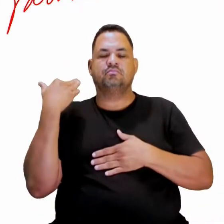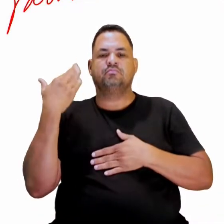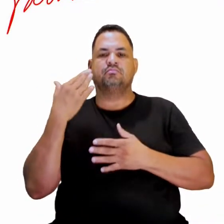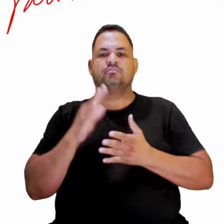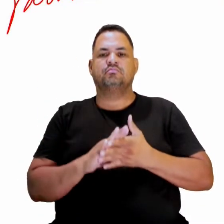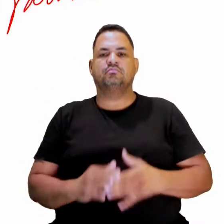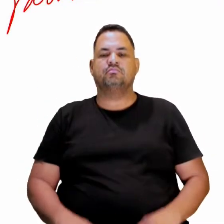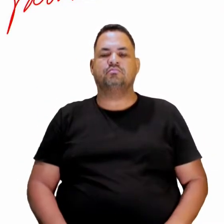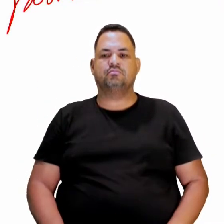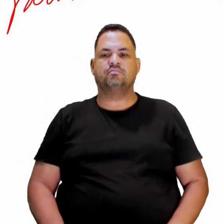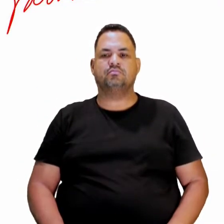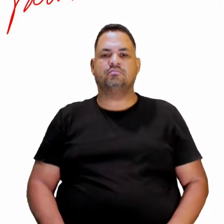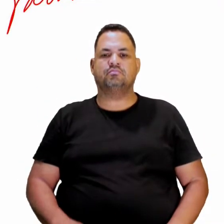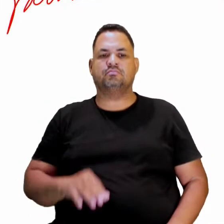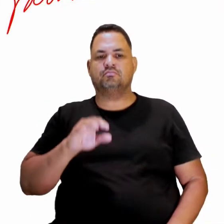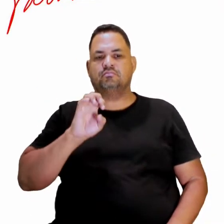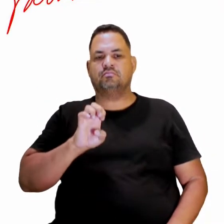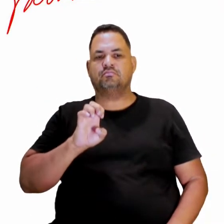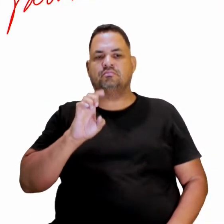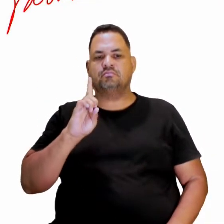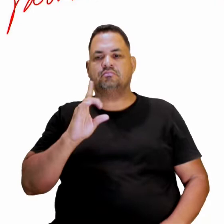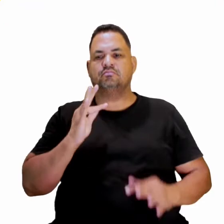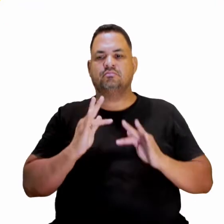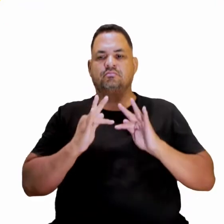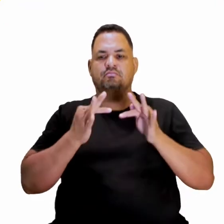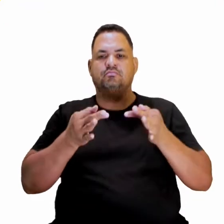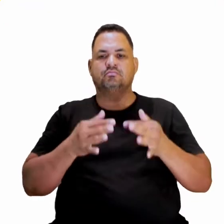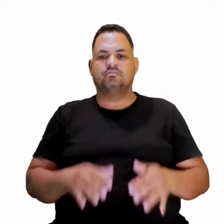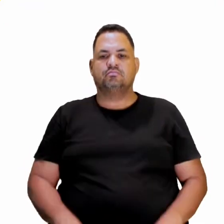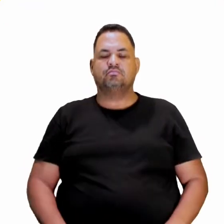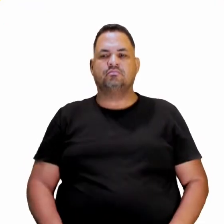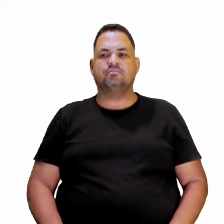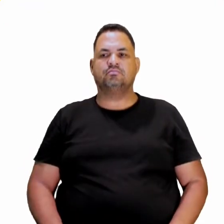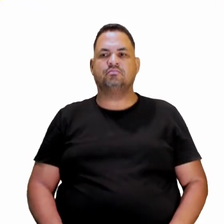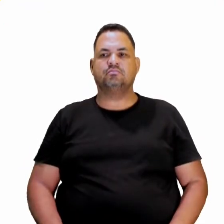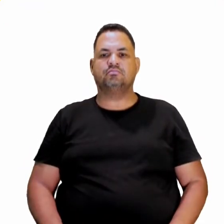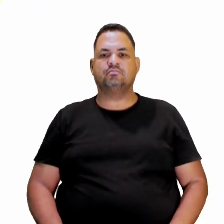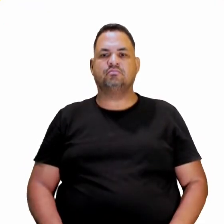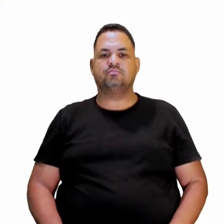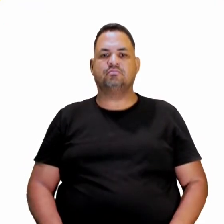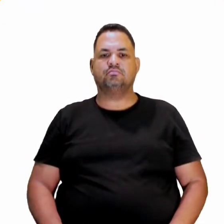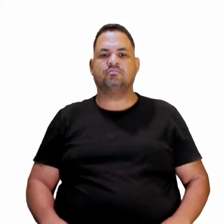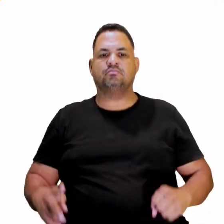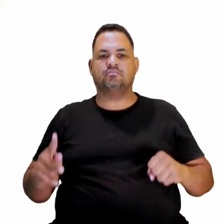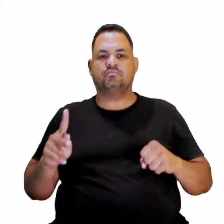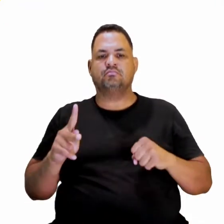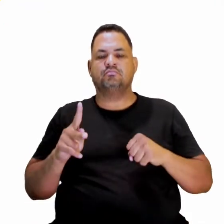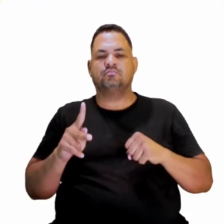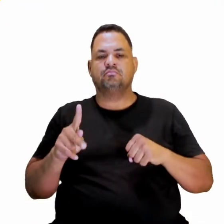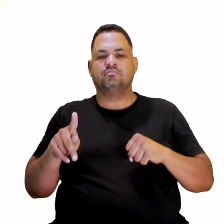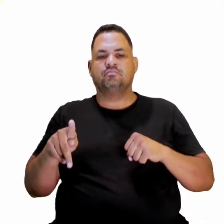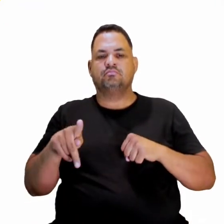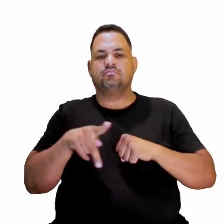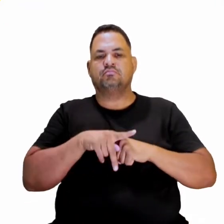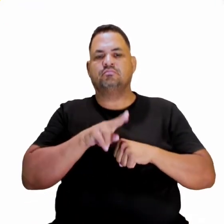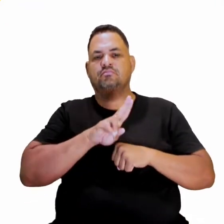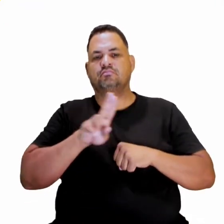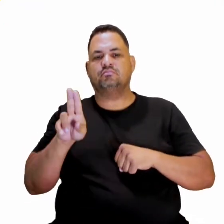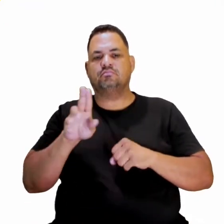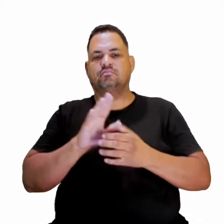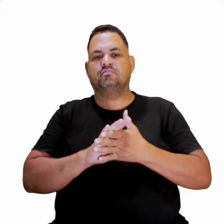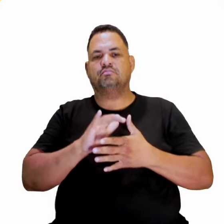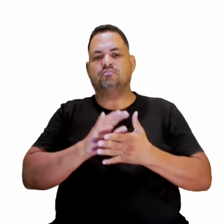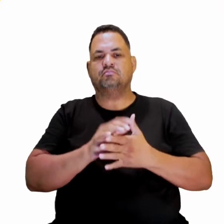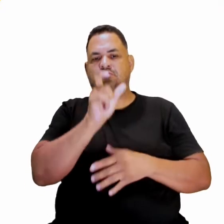ele fica com ED no final. E aí, pronome sujeito ou